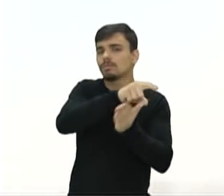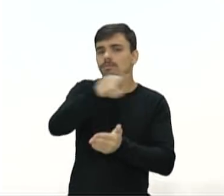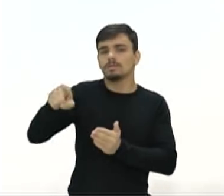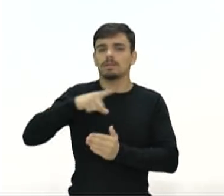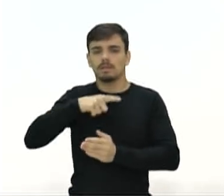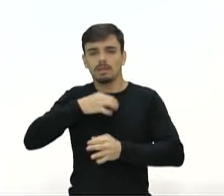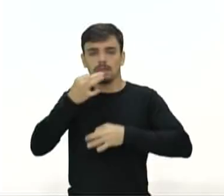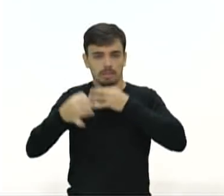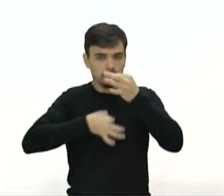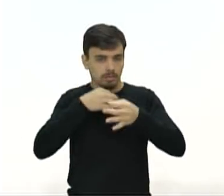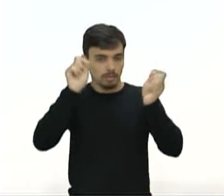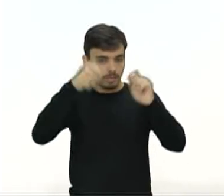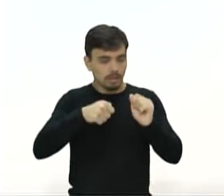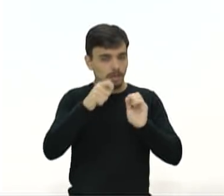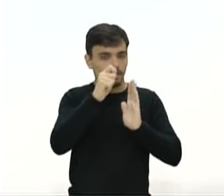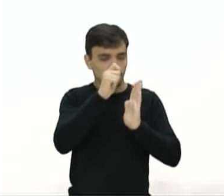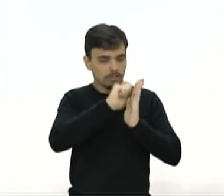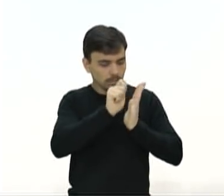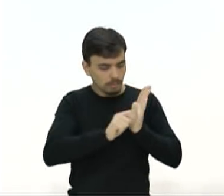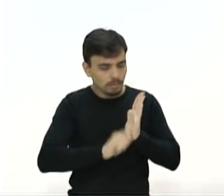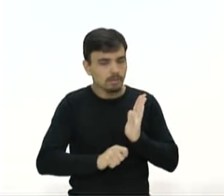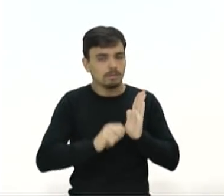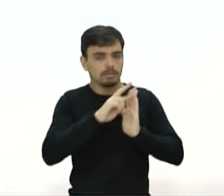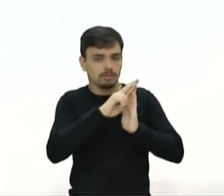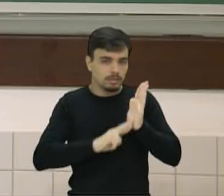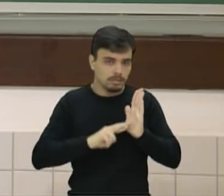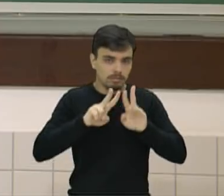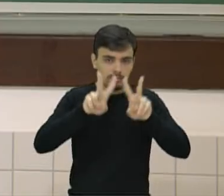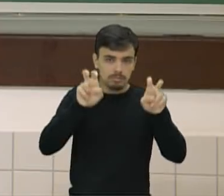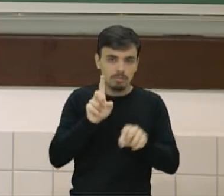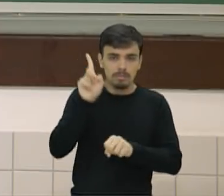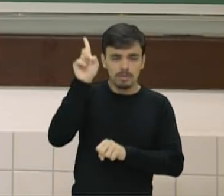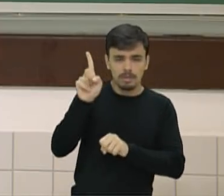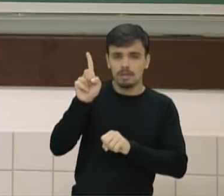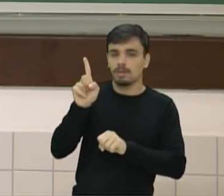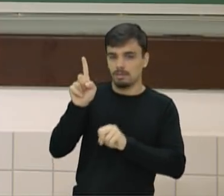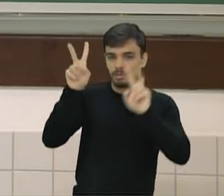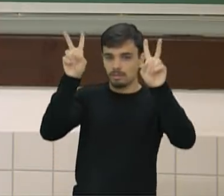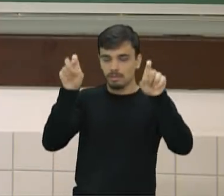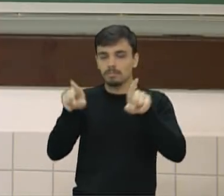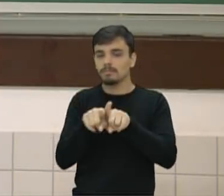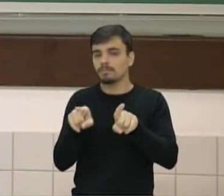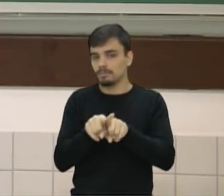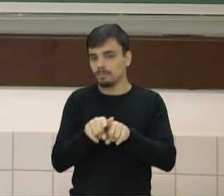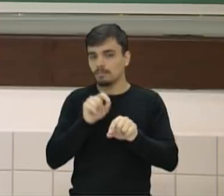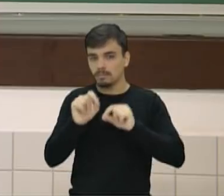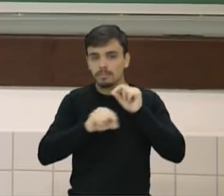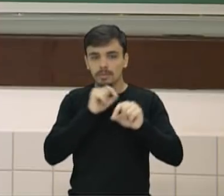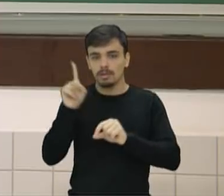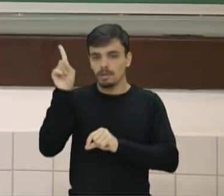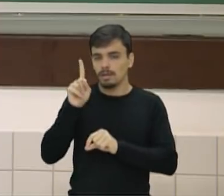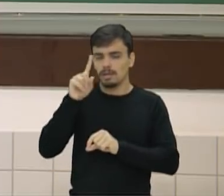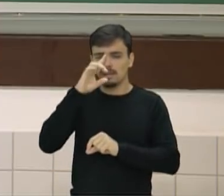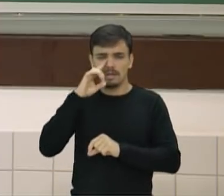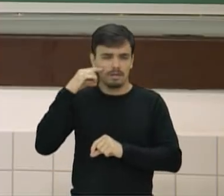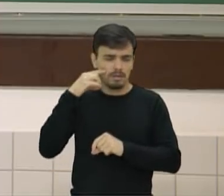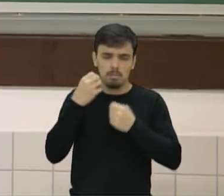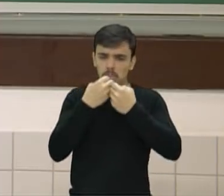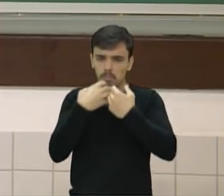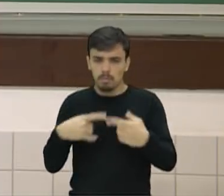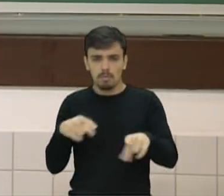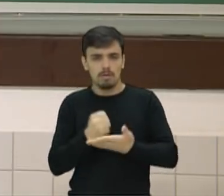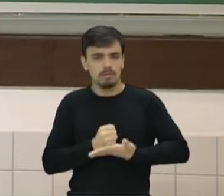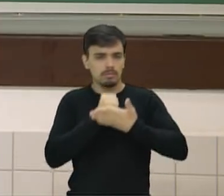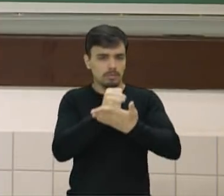para você escrever uma redação sobre qualquer desses temas. Então, Durkheim, mais um motivo para vocês amarem esse sociólogo, vai te ajudar a fazer uma redação mesmo